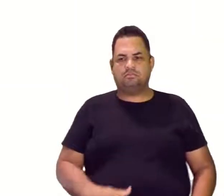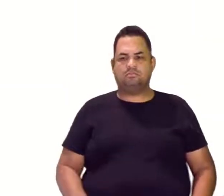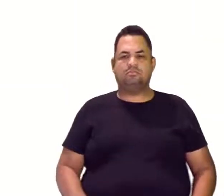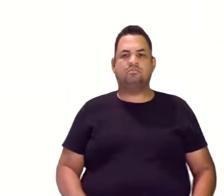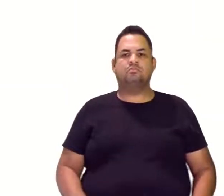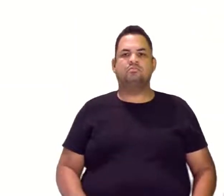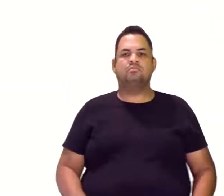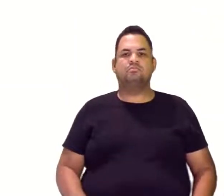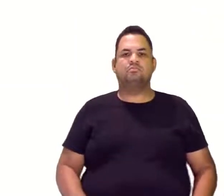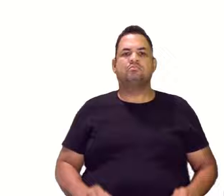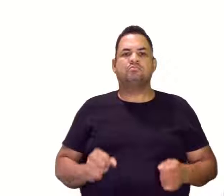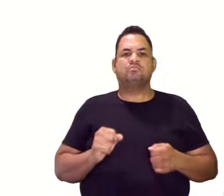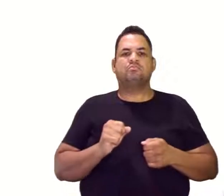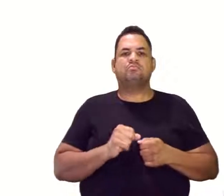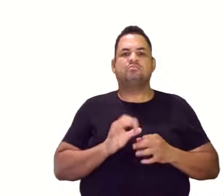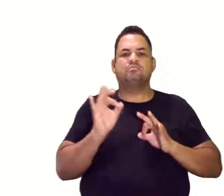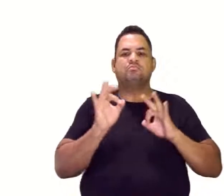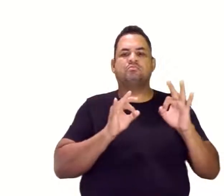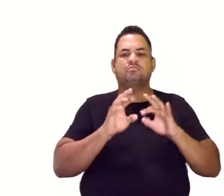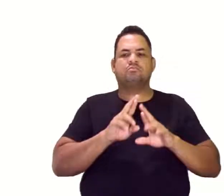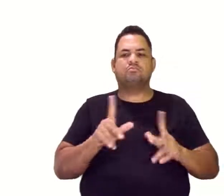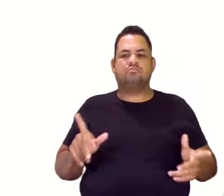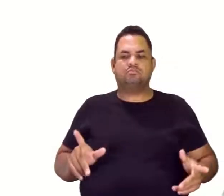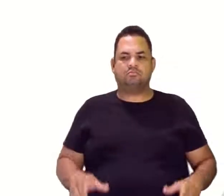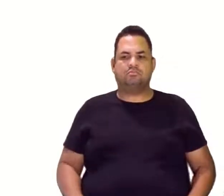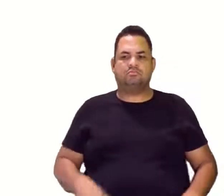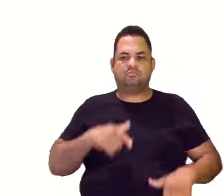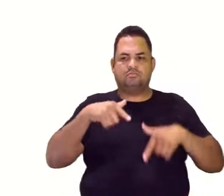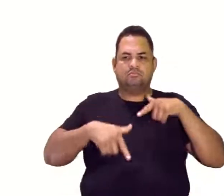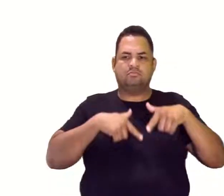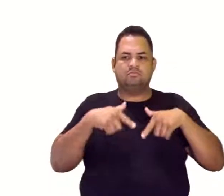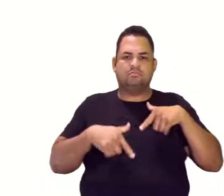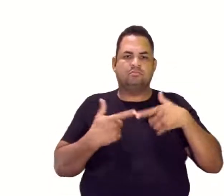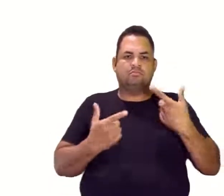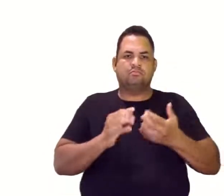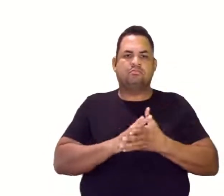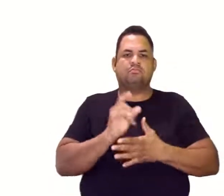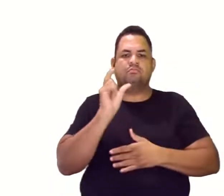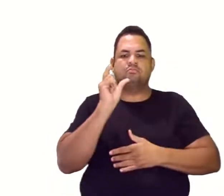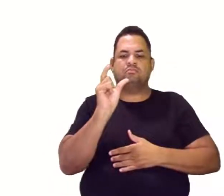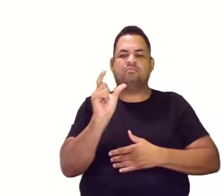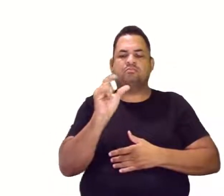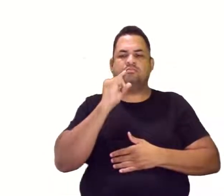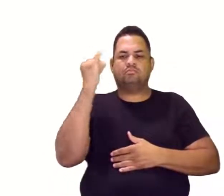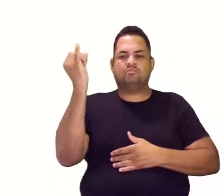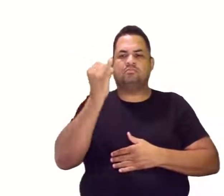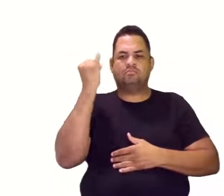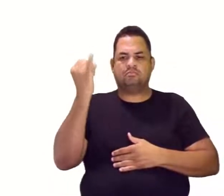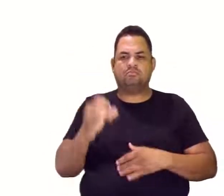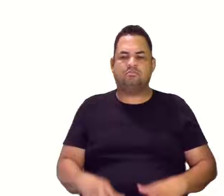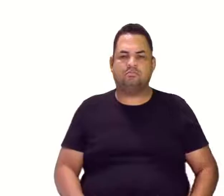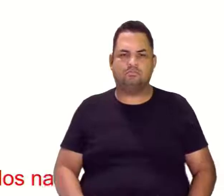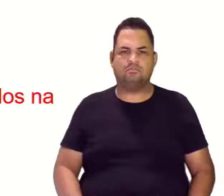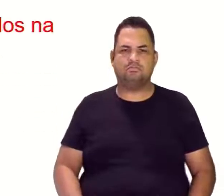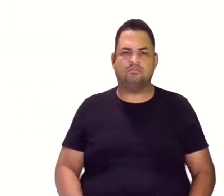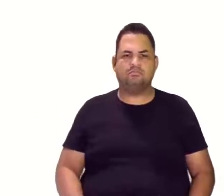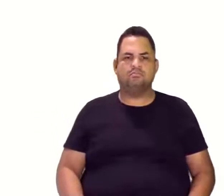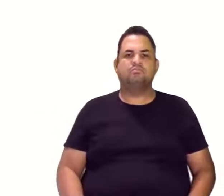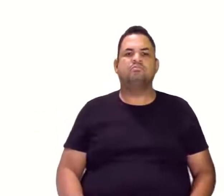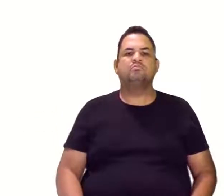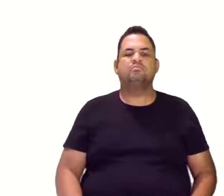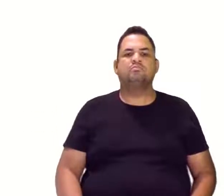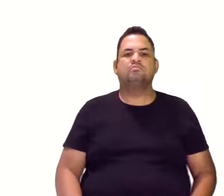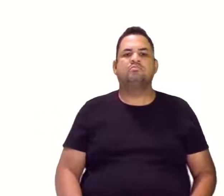6? Vamos fazer hoje um esquema diferente com eles. Vamos trabalhar a questão da palavra-chave. Vamos ver, então.